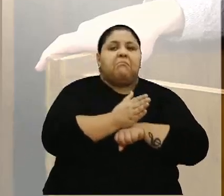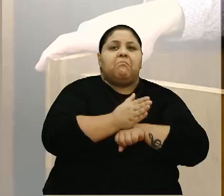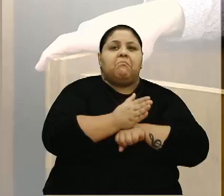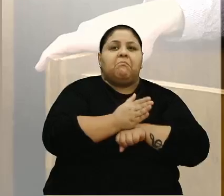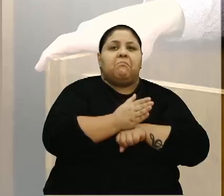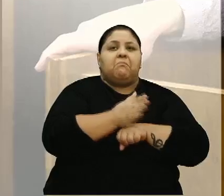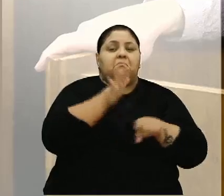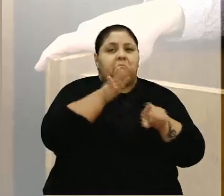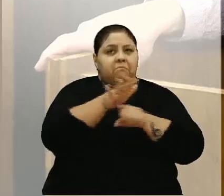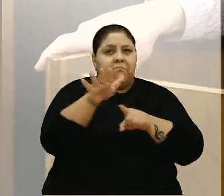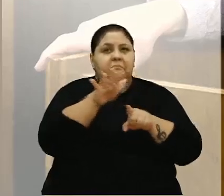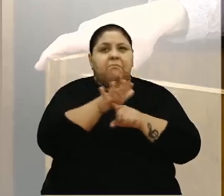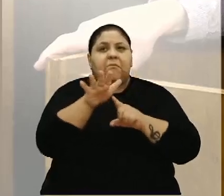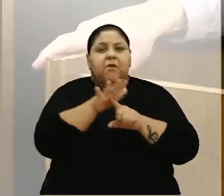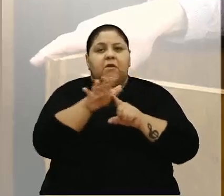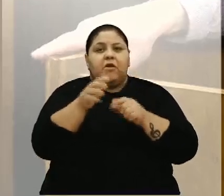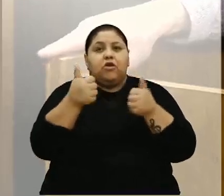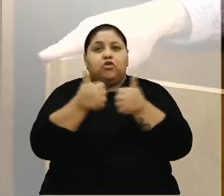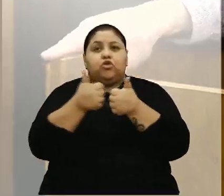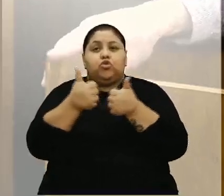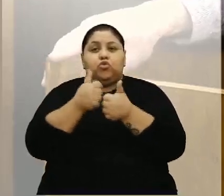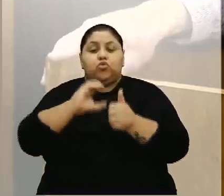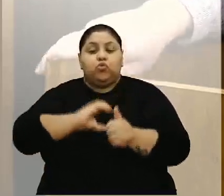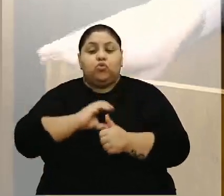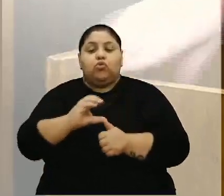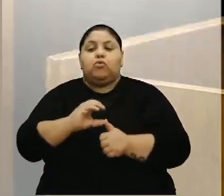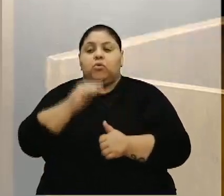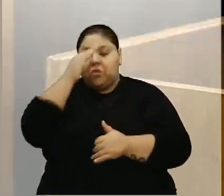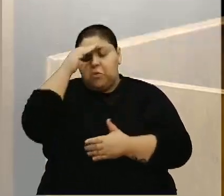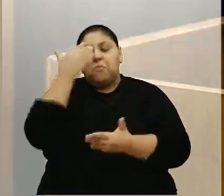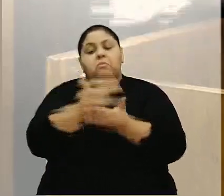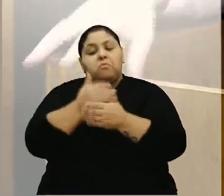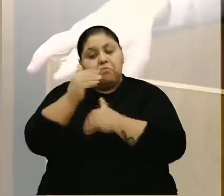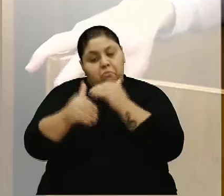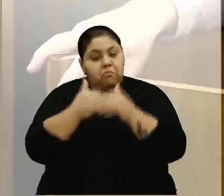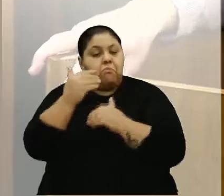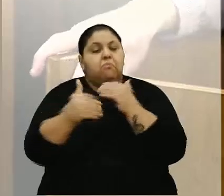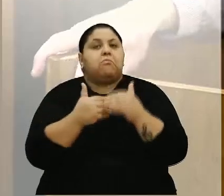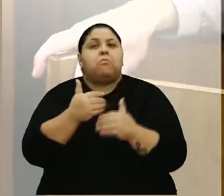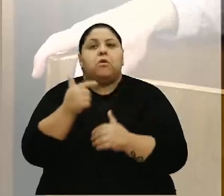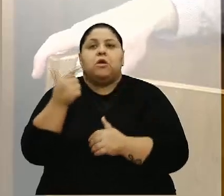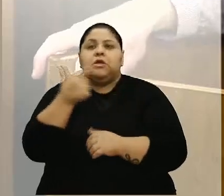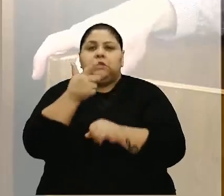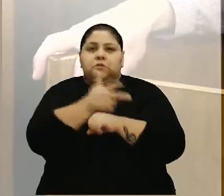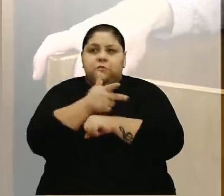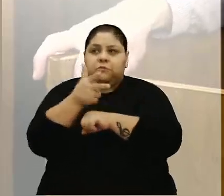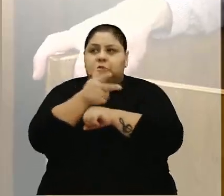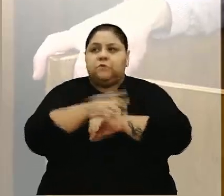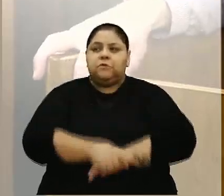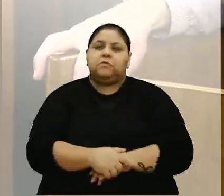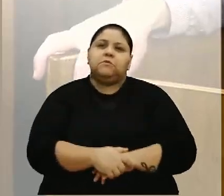nossas demandas, com o João coordenando ali, eu tenho certeza que vai avançar. Segundo vídeo, por favor.